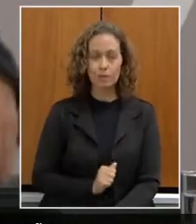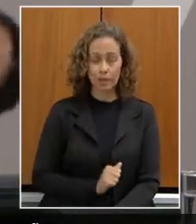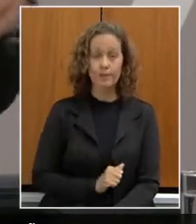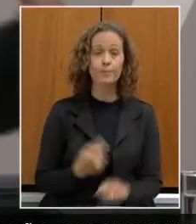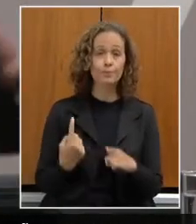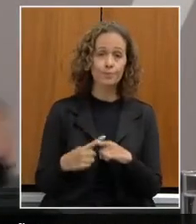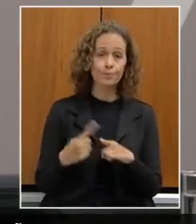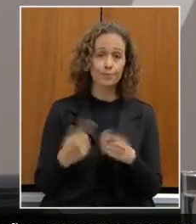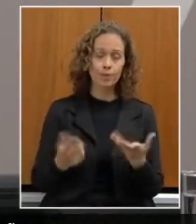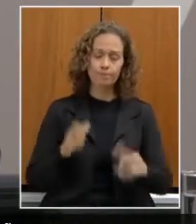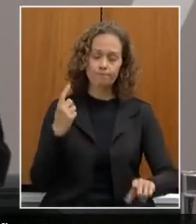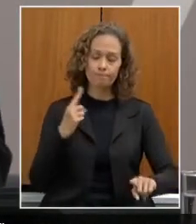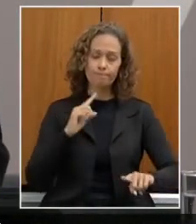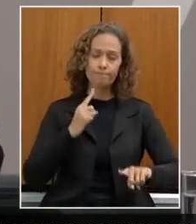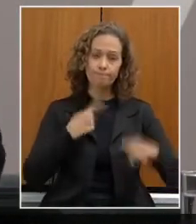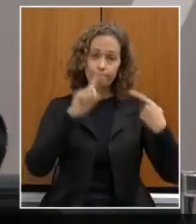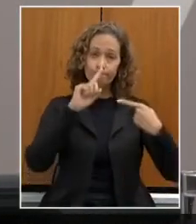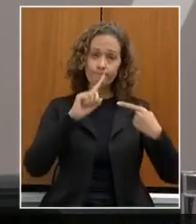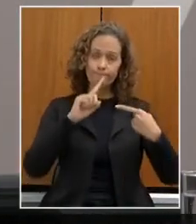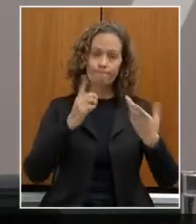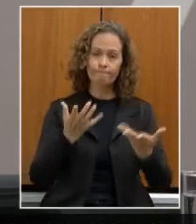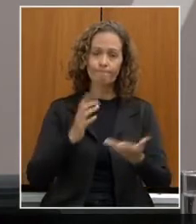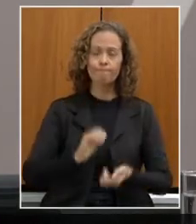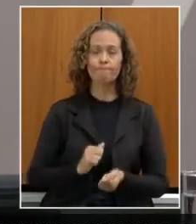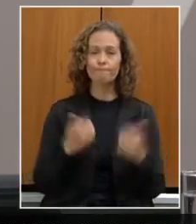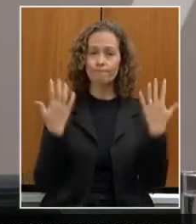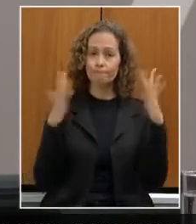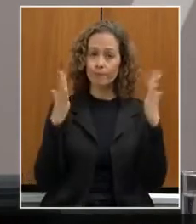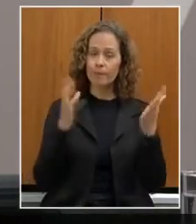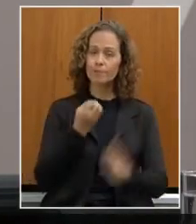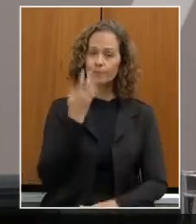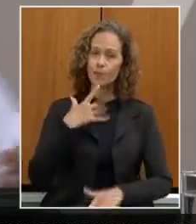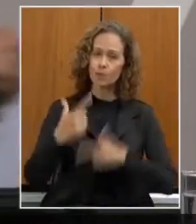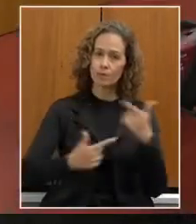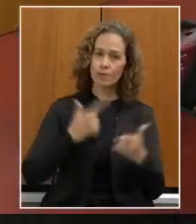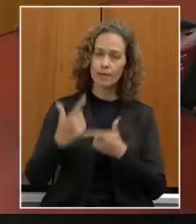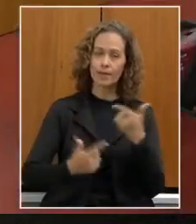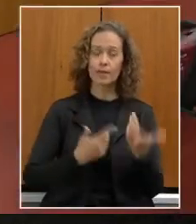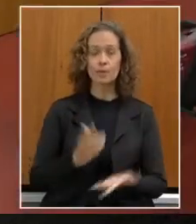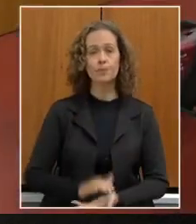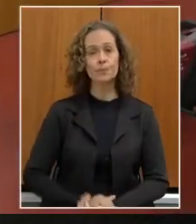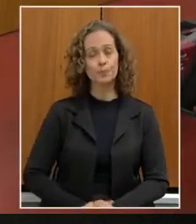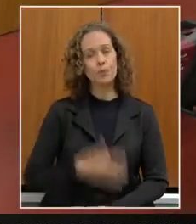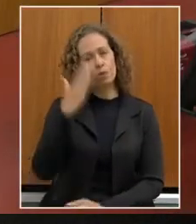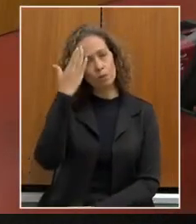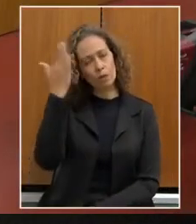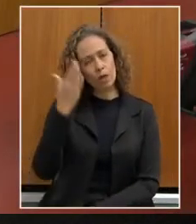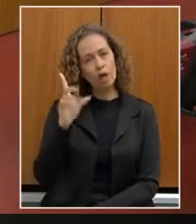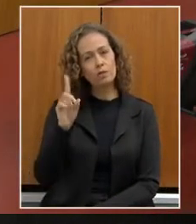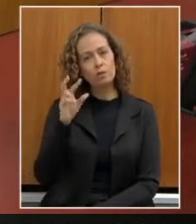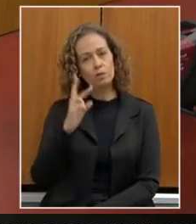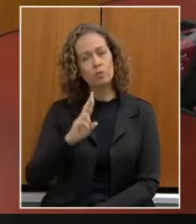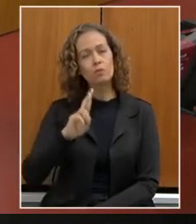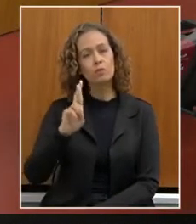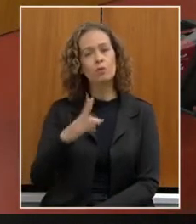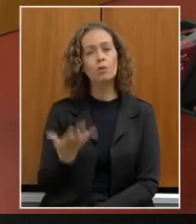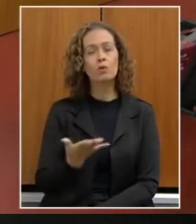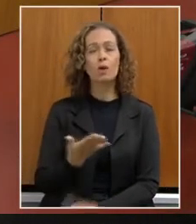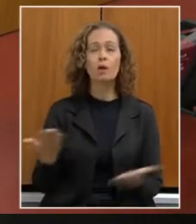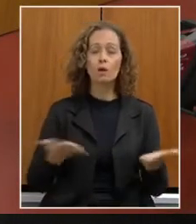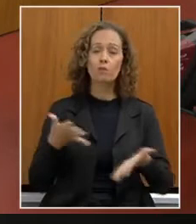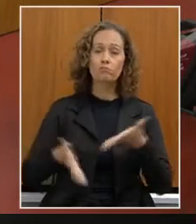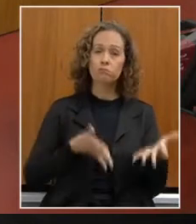-los renovar a musculatura parabéns pelo bom trabalho Muito obrigado doutor Arlen com a palavra o deputado